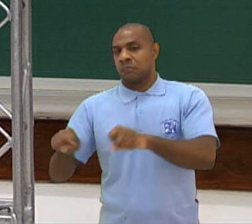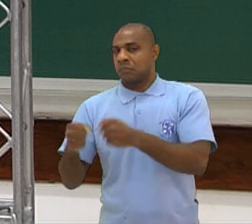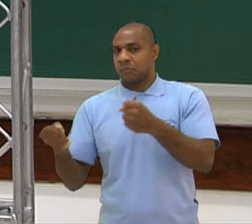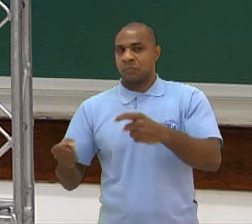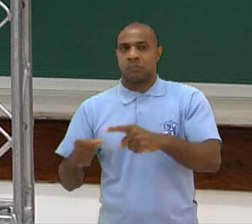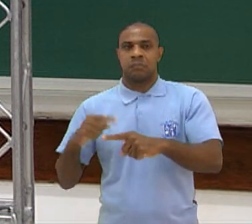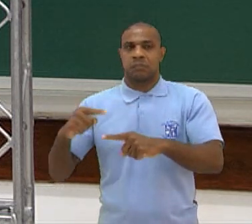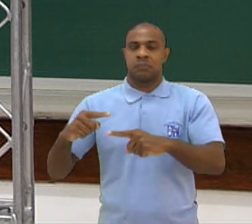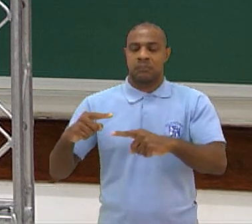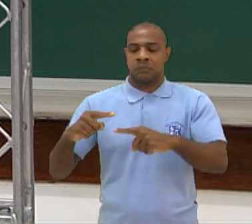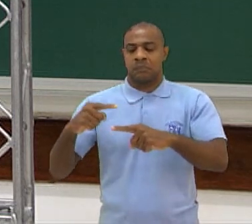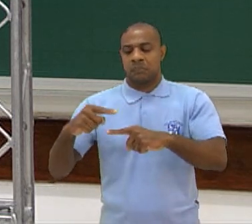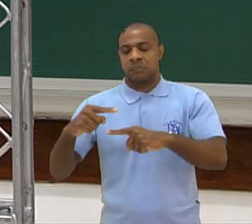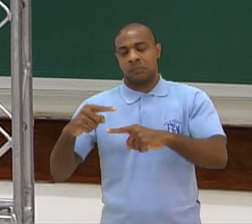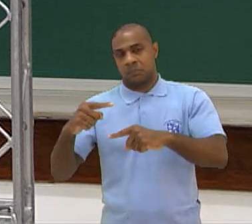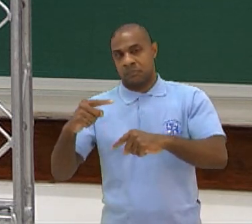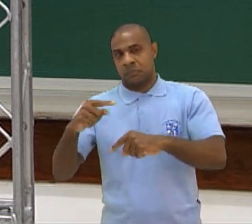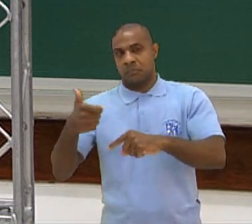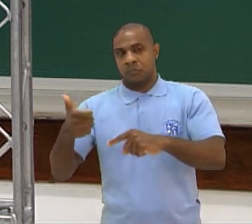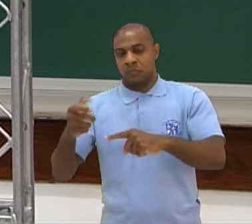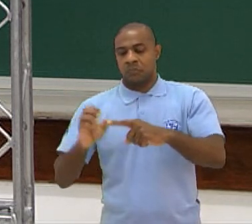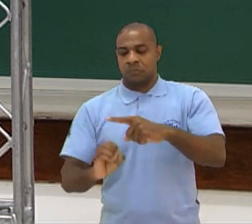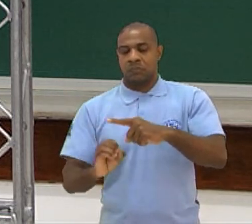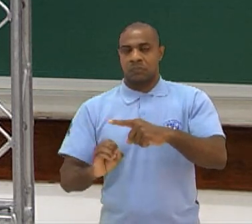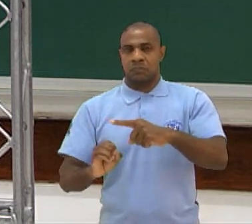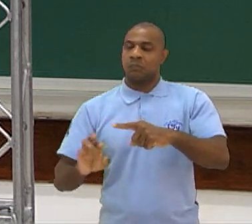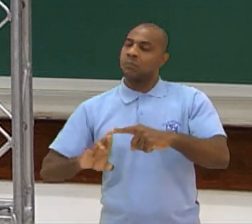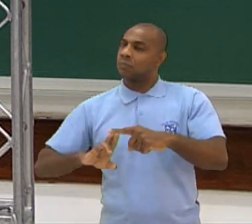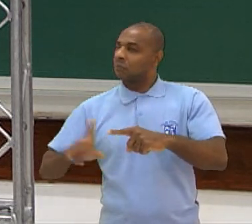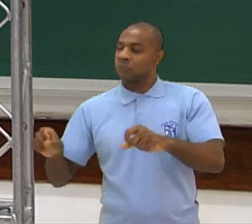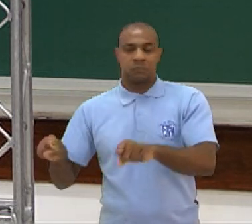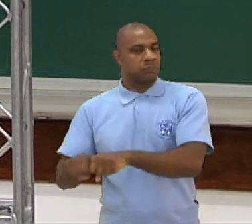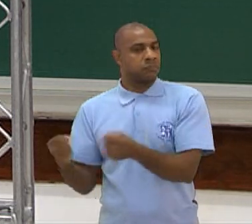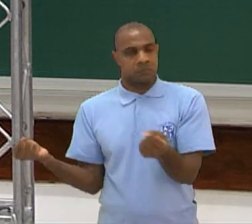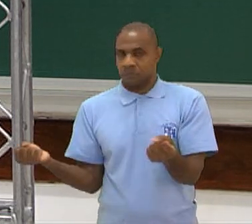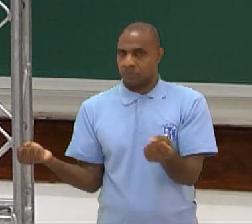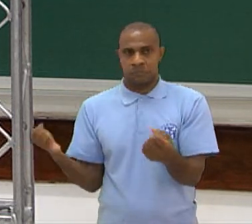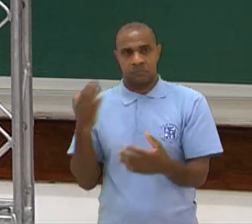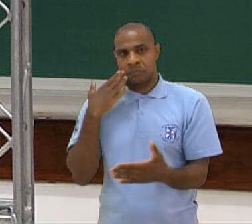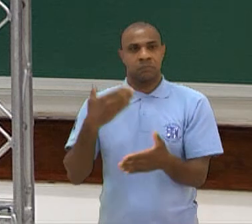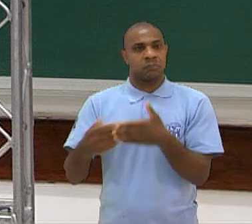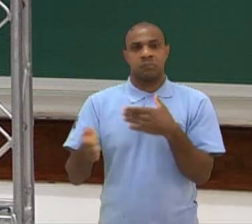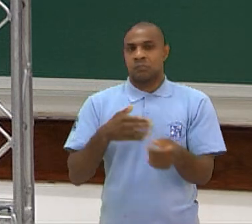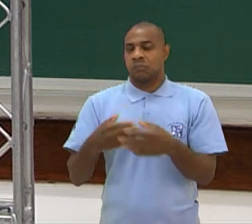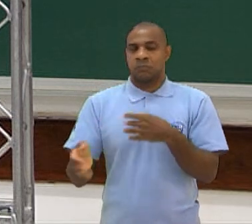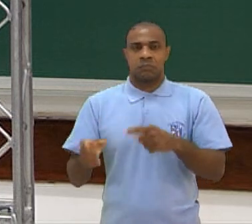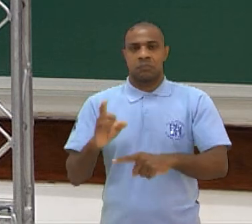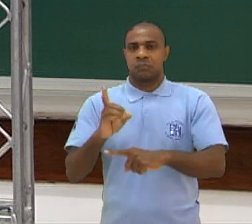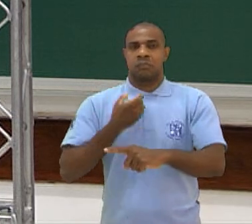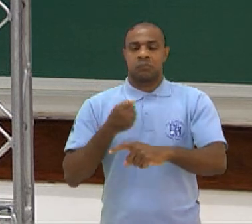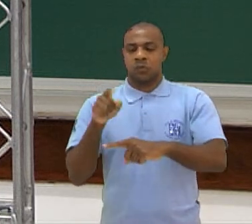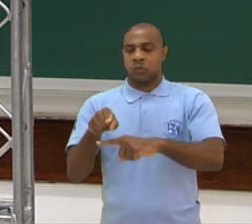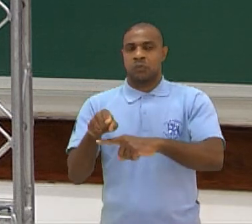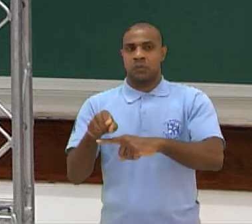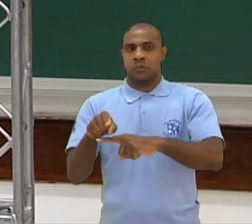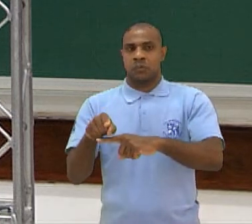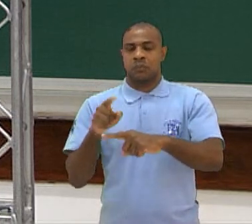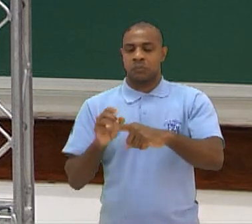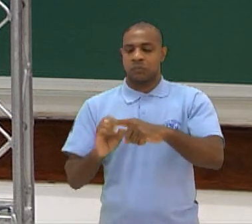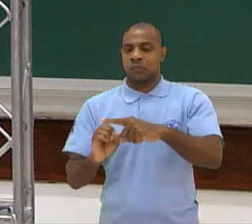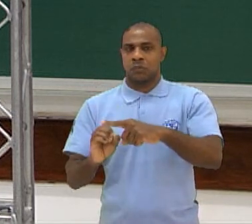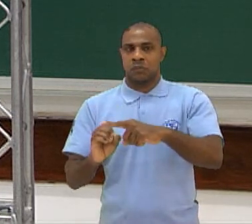sobre 0, sistema impossível. Ah, professor, então qualquer número lá em cima por zero vai dar impossível? Quase. Qualquer